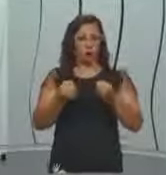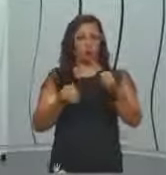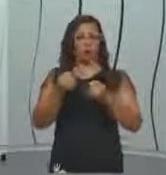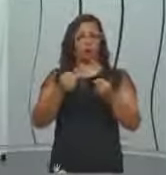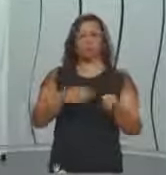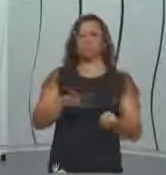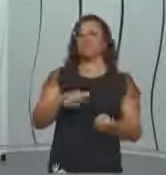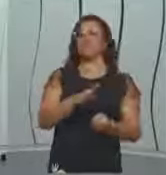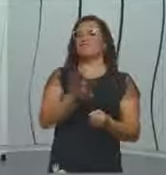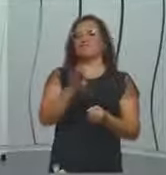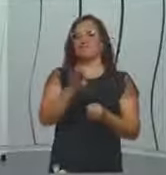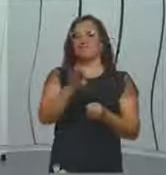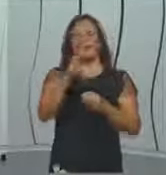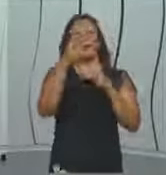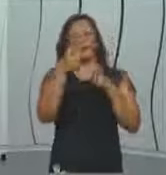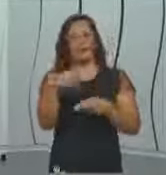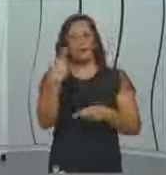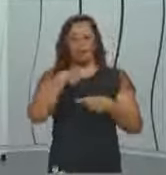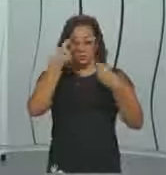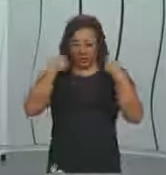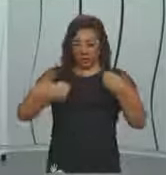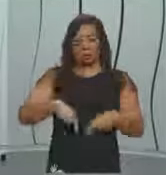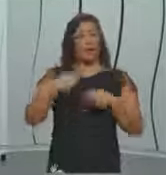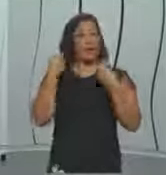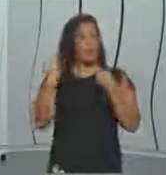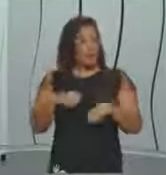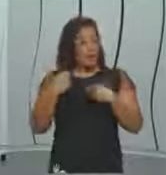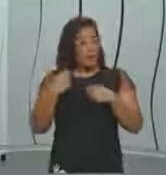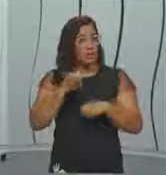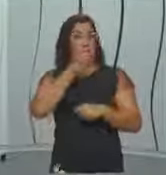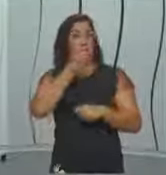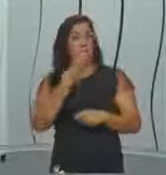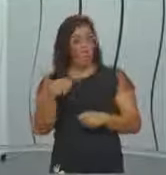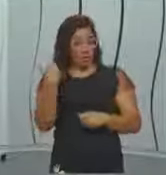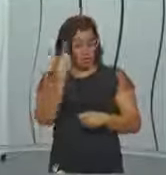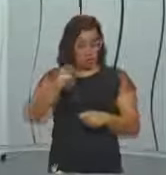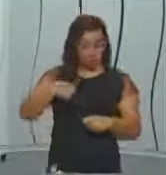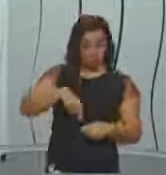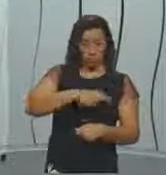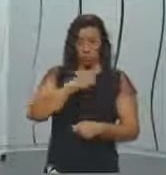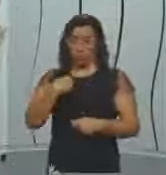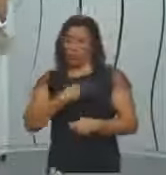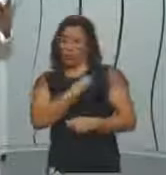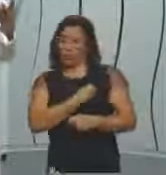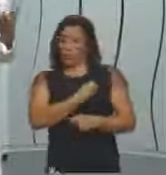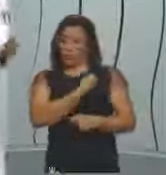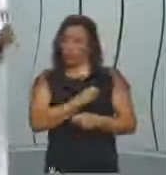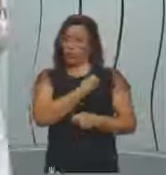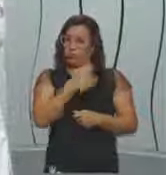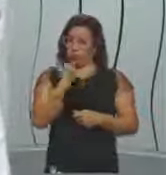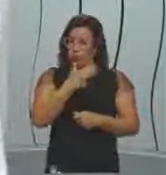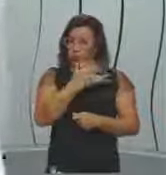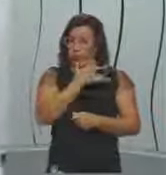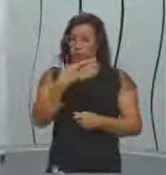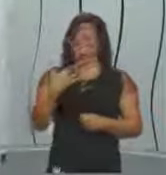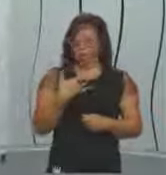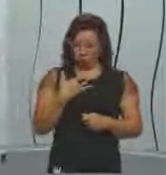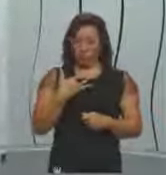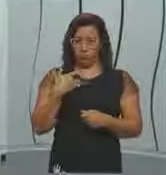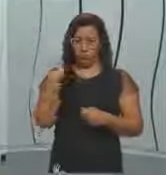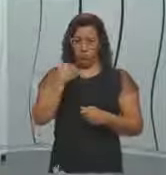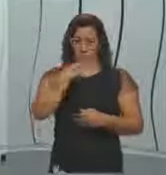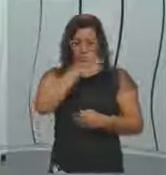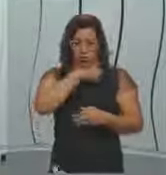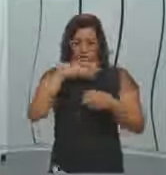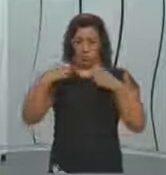carro andar. Assim é o nosso corpo, porque nós precisamos de todos os nossos órgãos estar funcionando bem, todos os